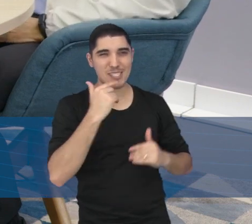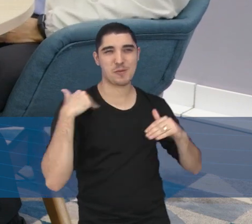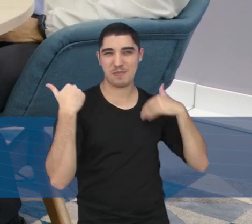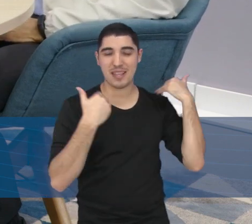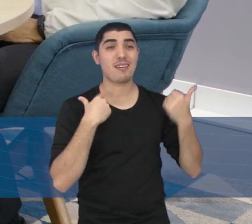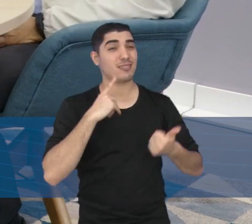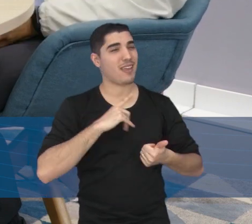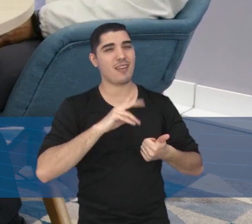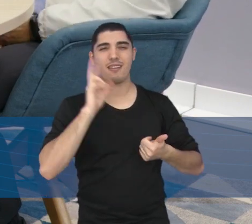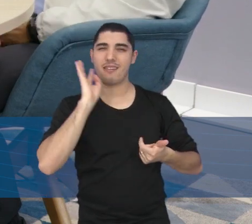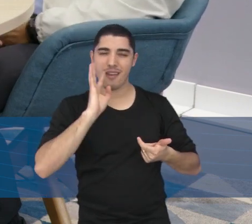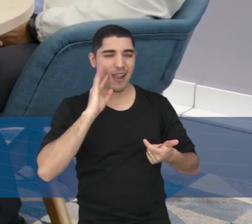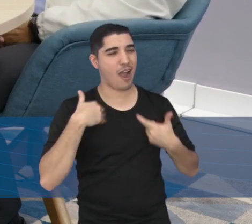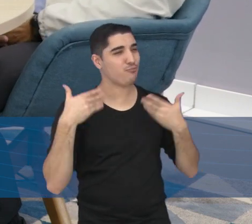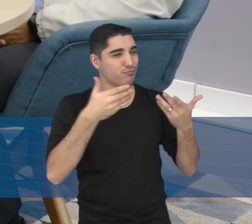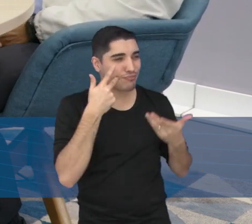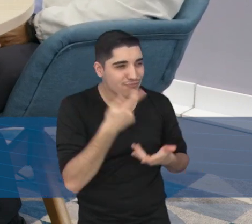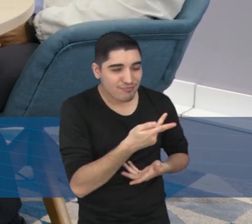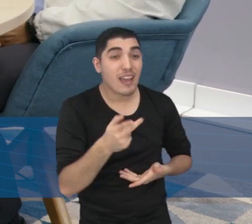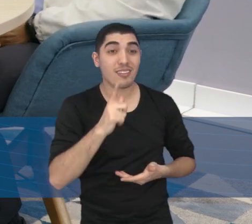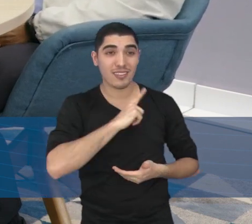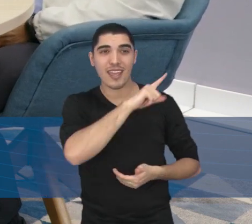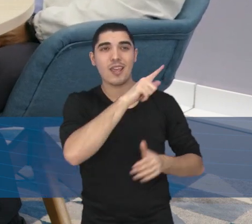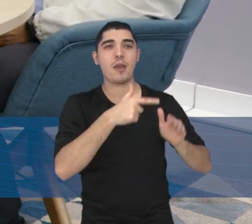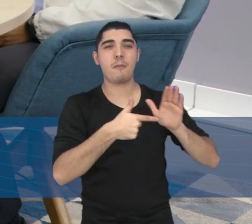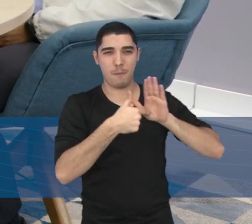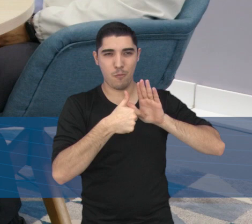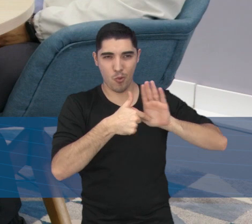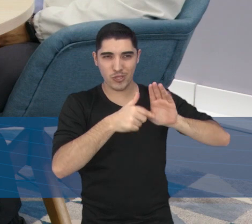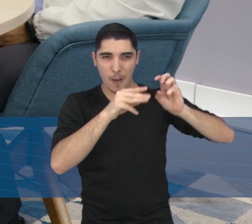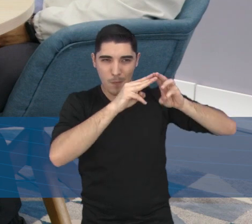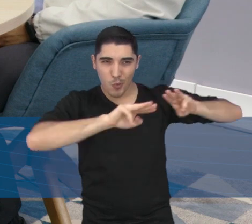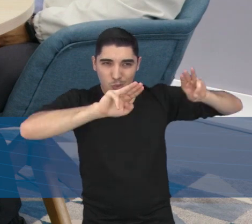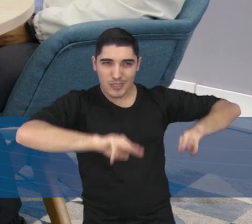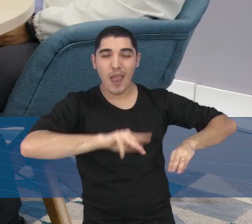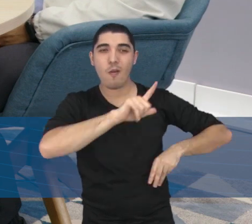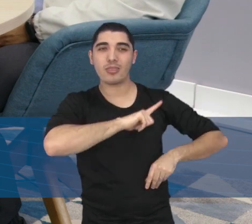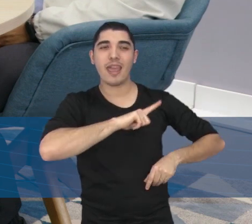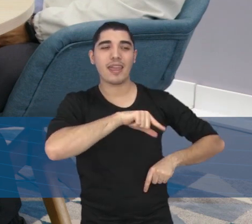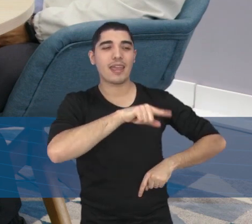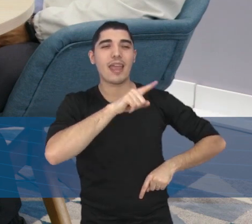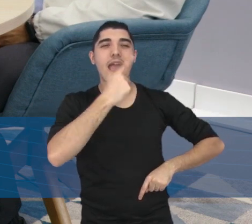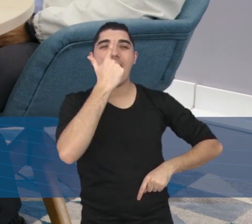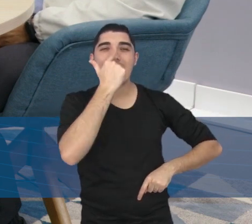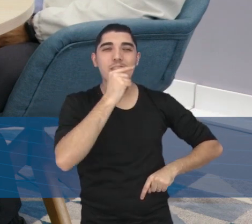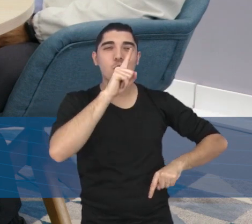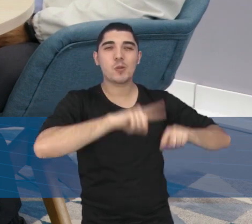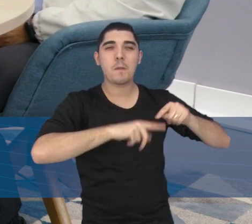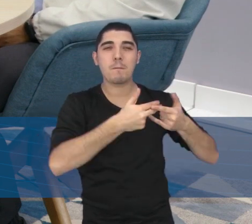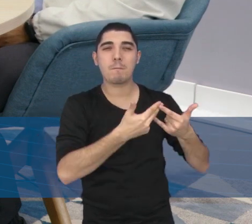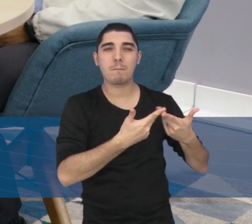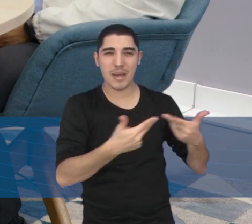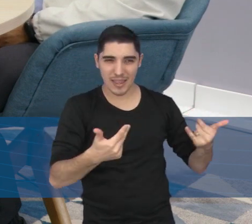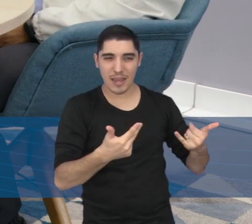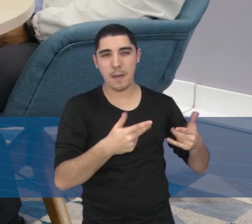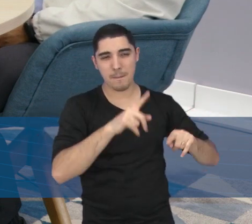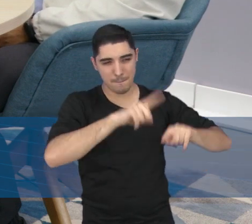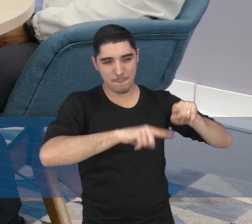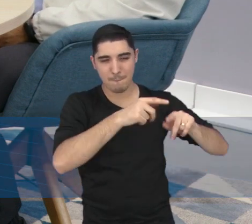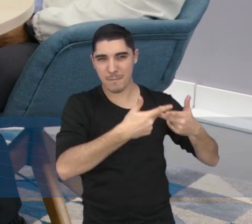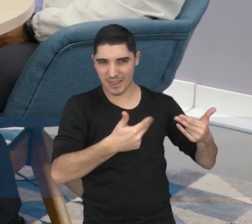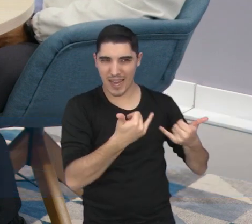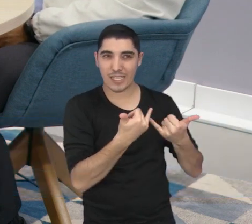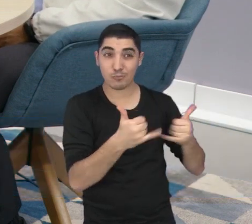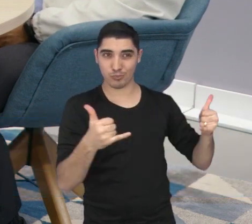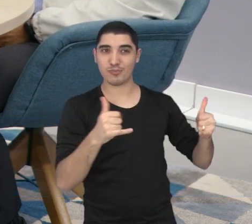bastante eletrônicos ali também no mostruário que eles têm. E a gente tem conversado com alguns parceiros também para poder criar alguns